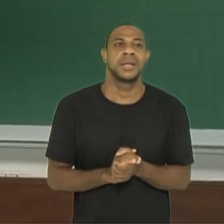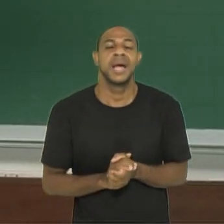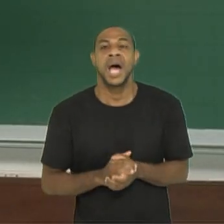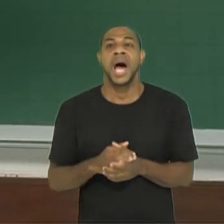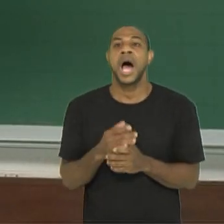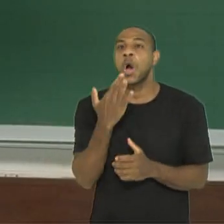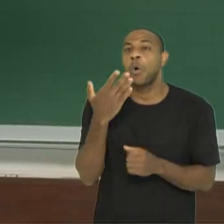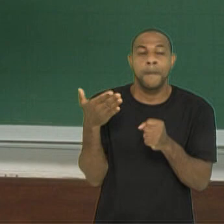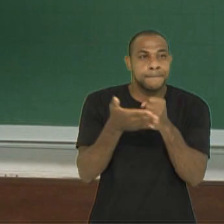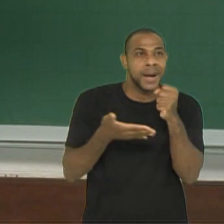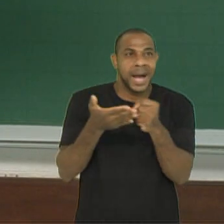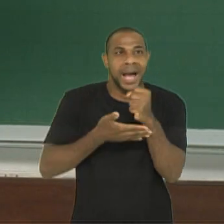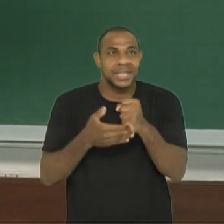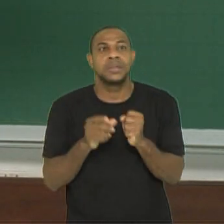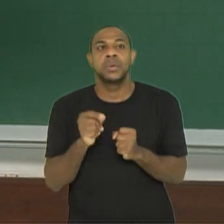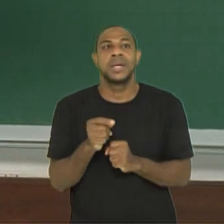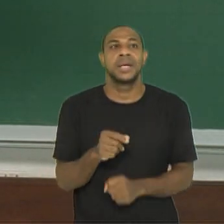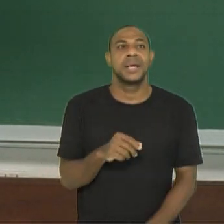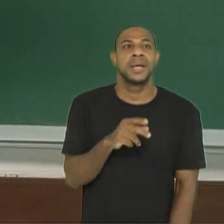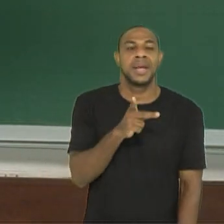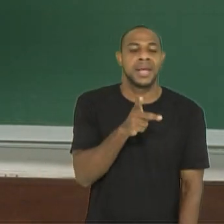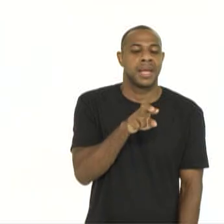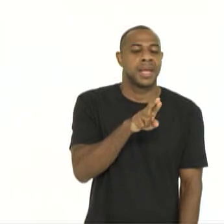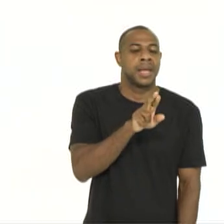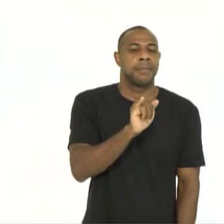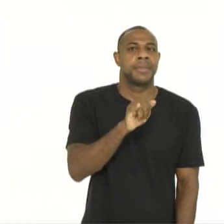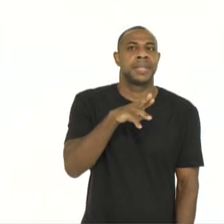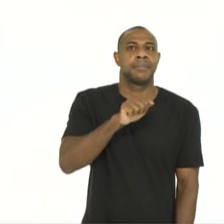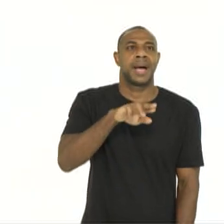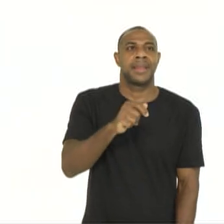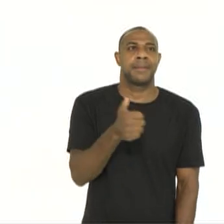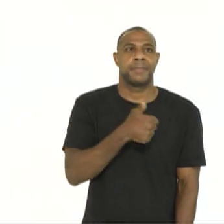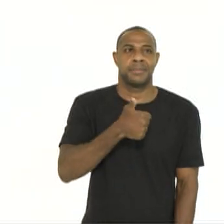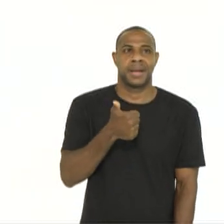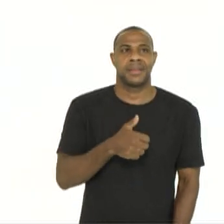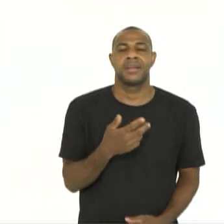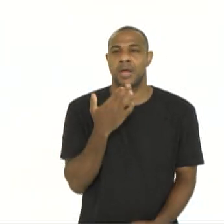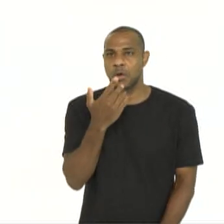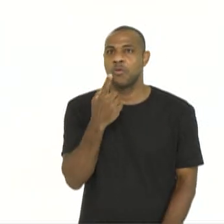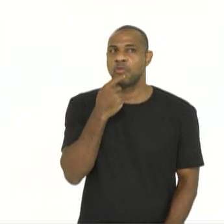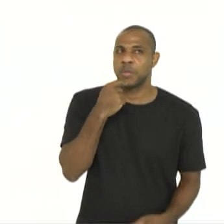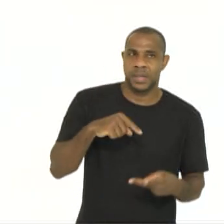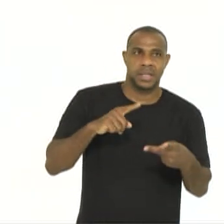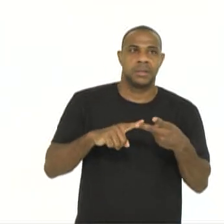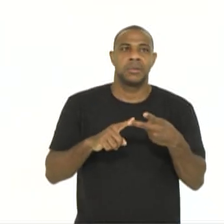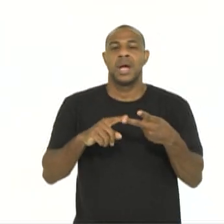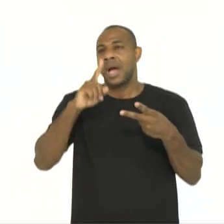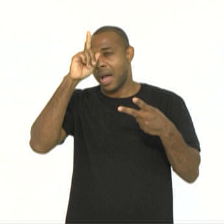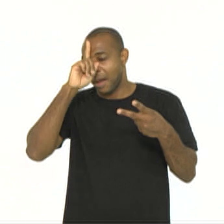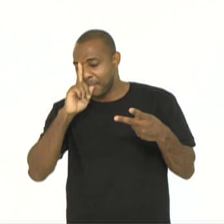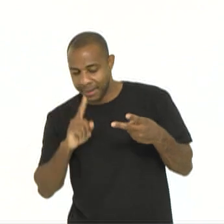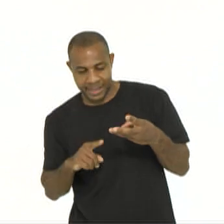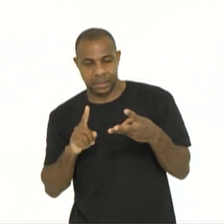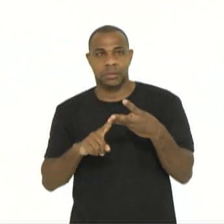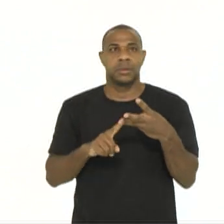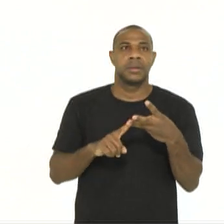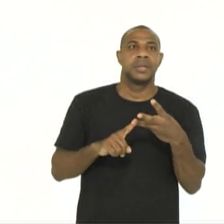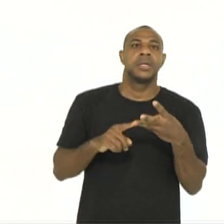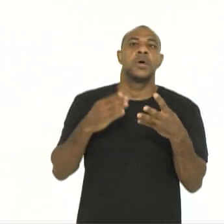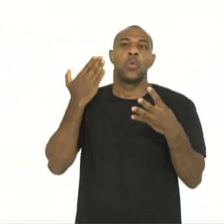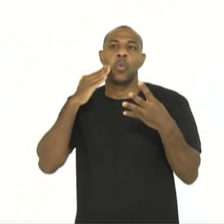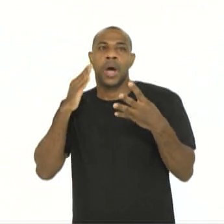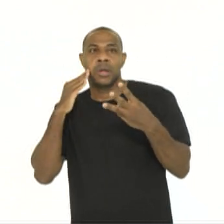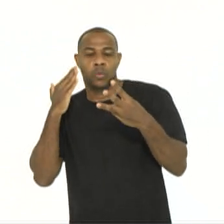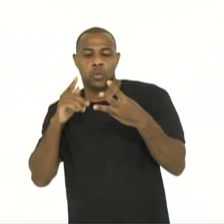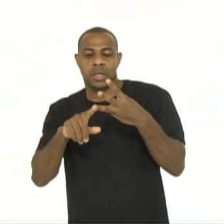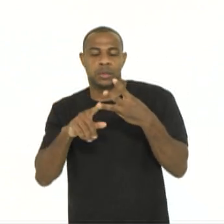básicas, né, que a gente chama, né, as primeiras cores, as cores primárias ou cores puras, né, nós temos então o vermelho, não se esqueça, nós temos o amarelo e nós temos o